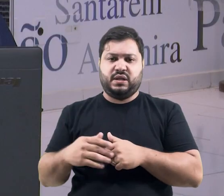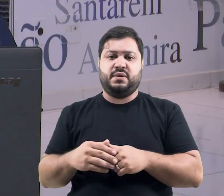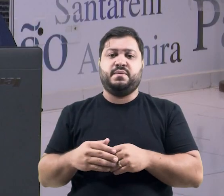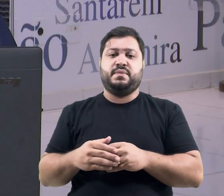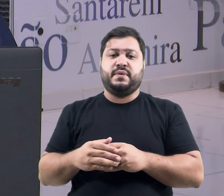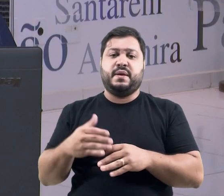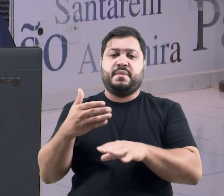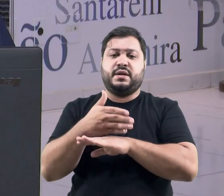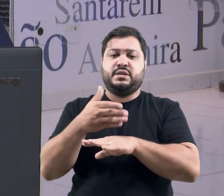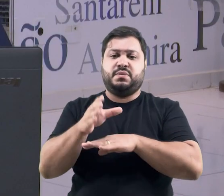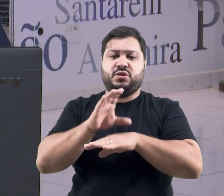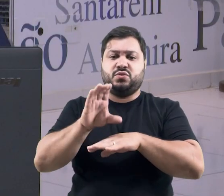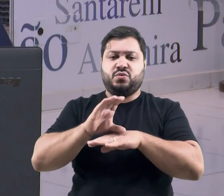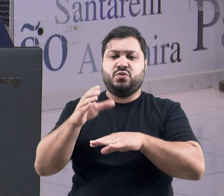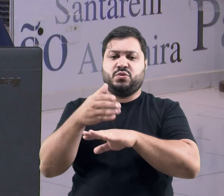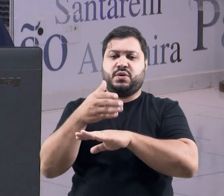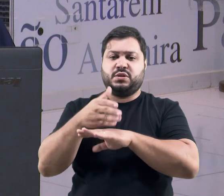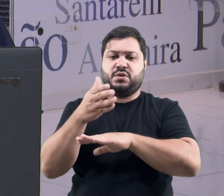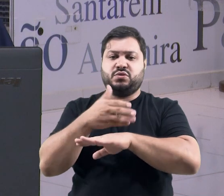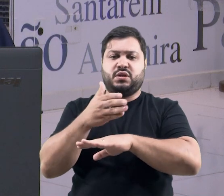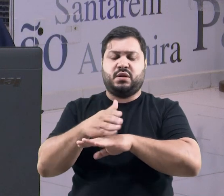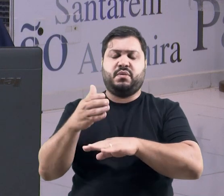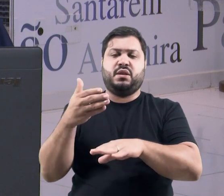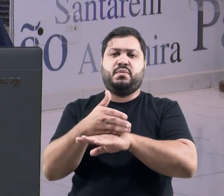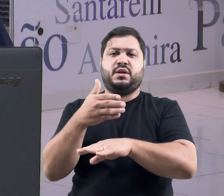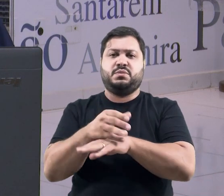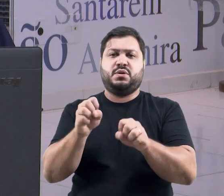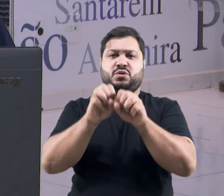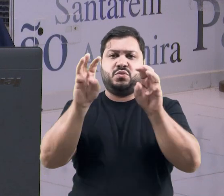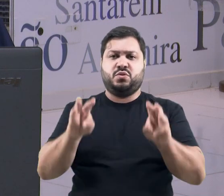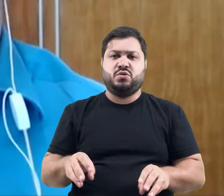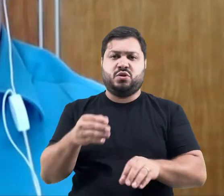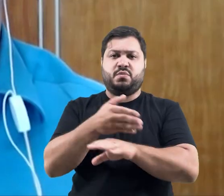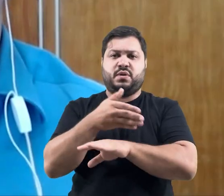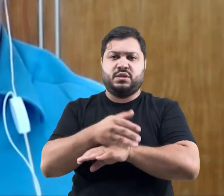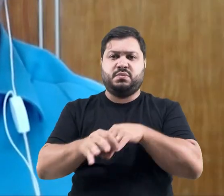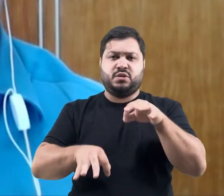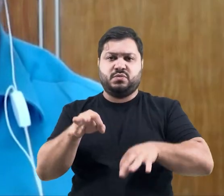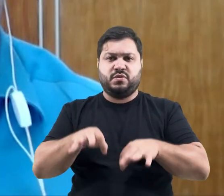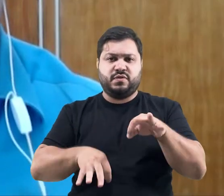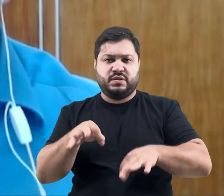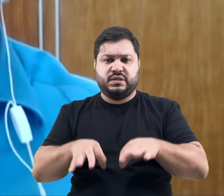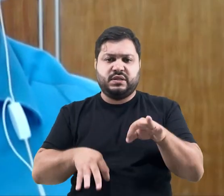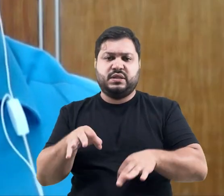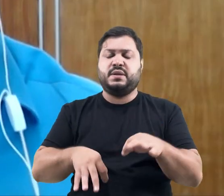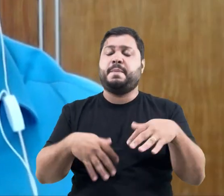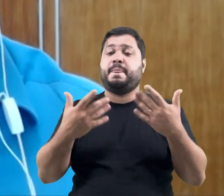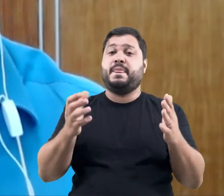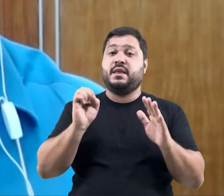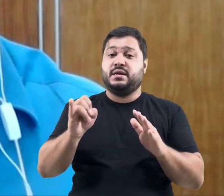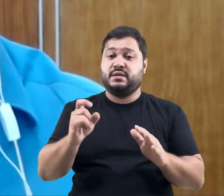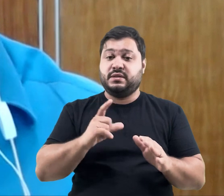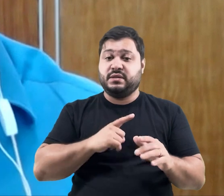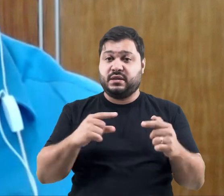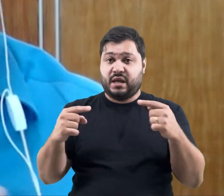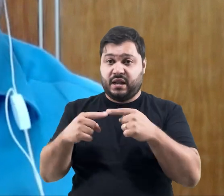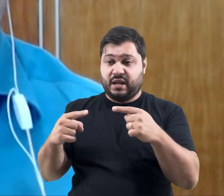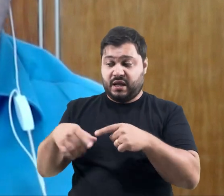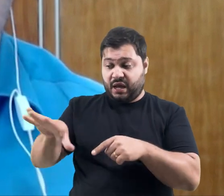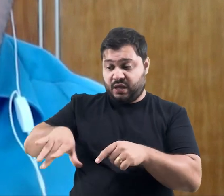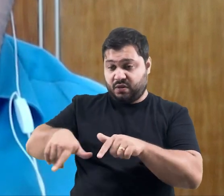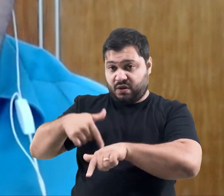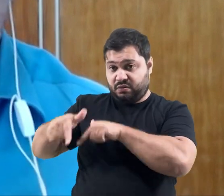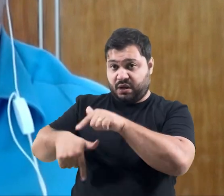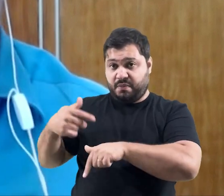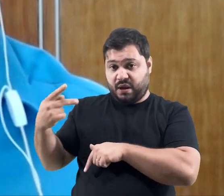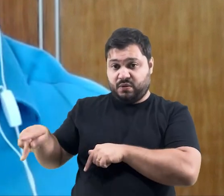à atividade dele. Participei de um curso, participei de um treinamento, participei de uma oficina, um workshop, desde que